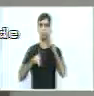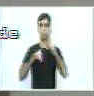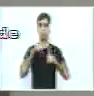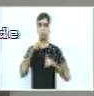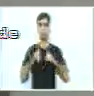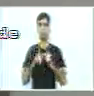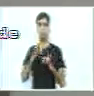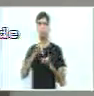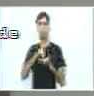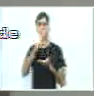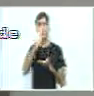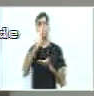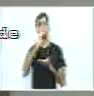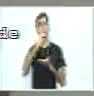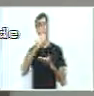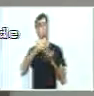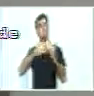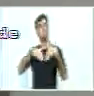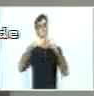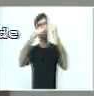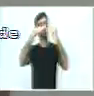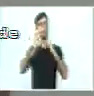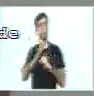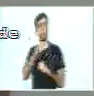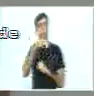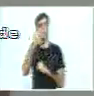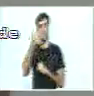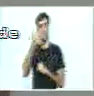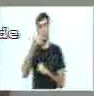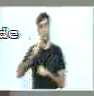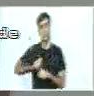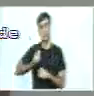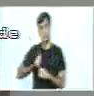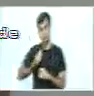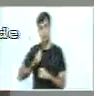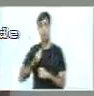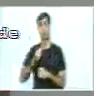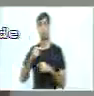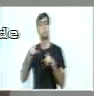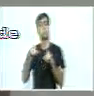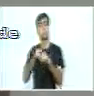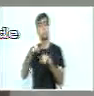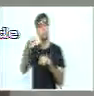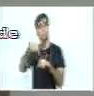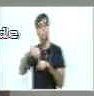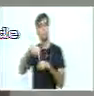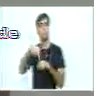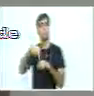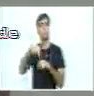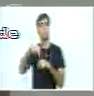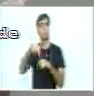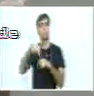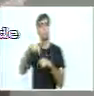transformada, né, para a vivência diária do cotidiano. E esses são